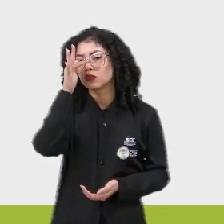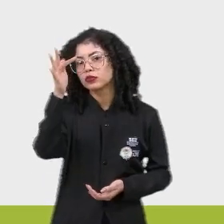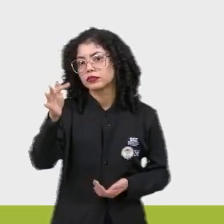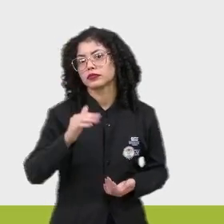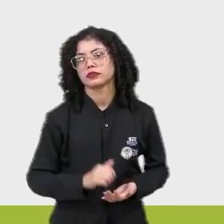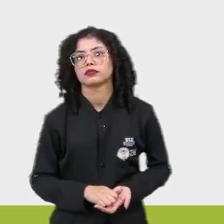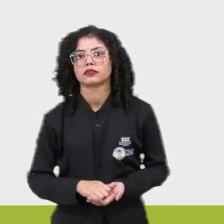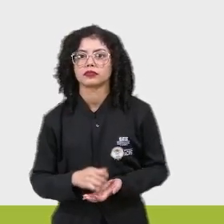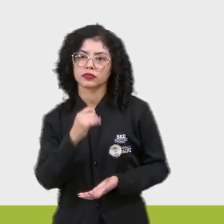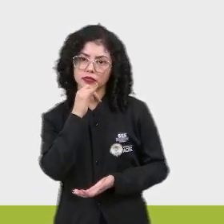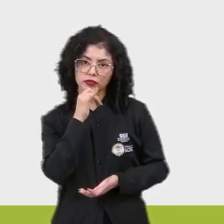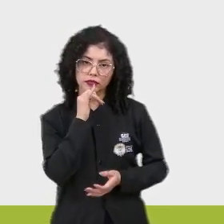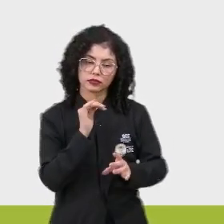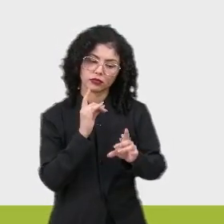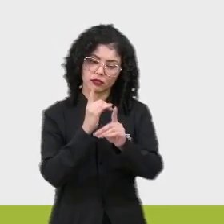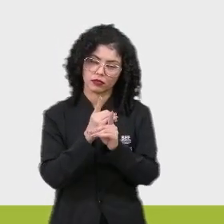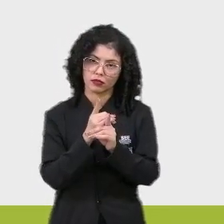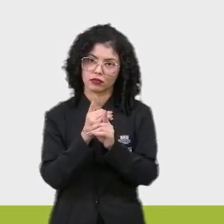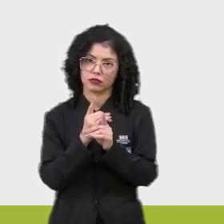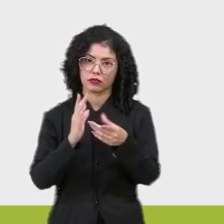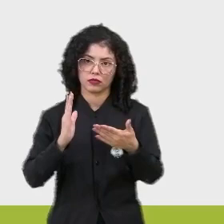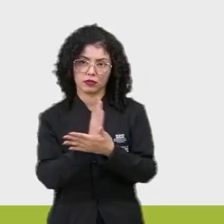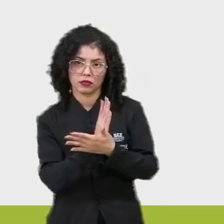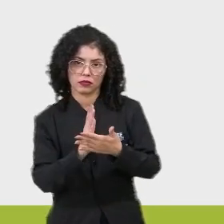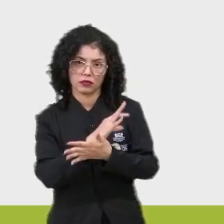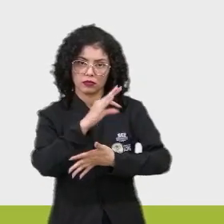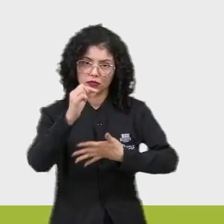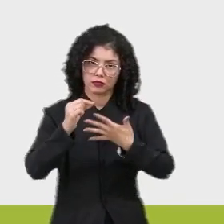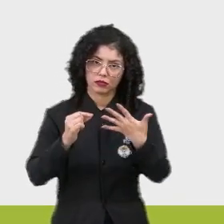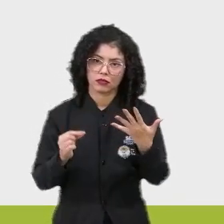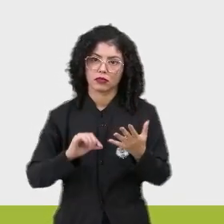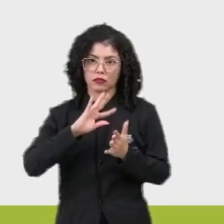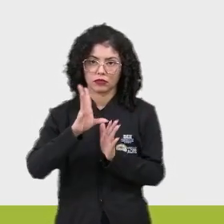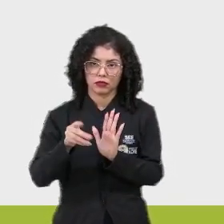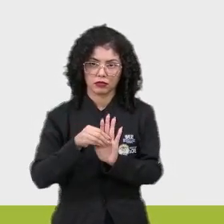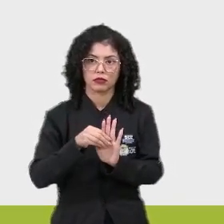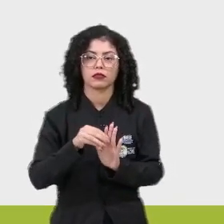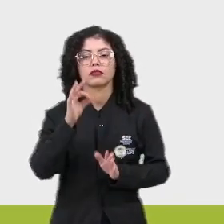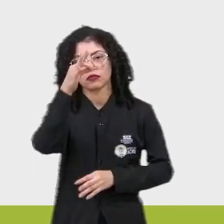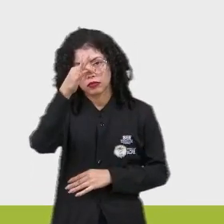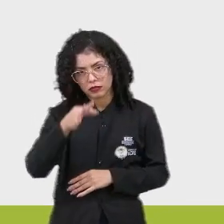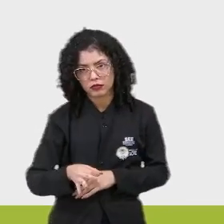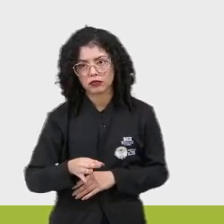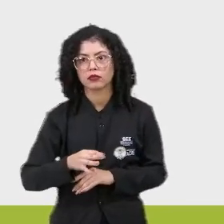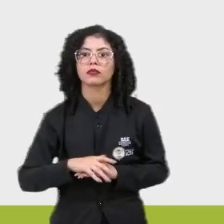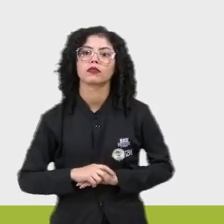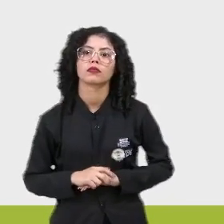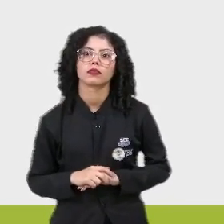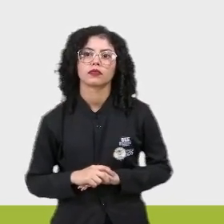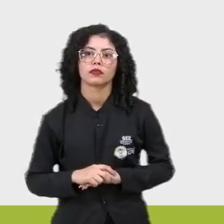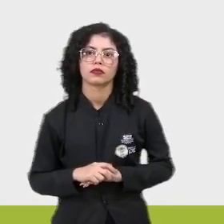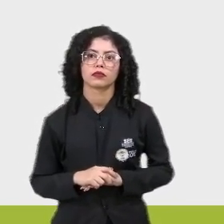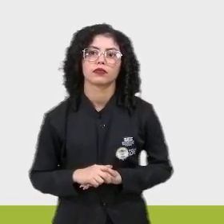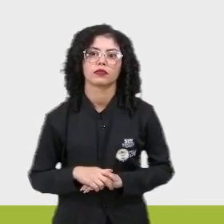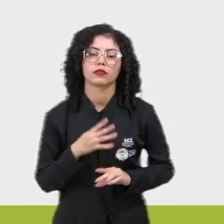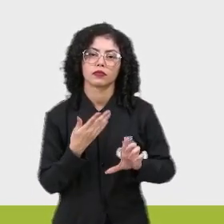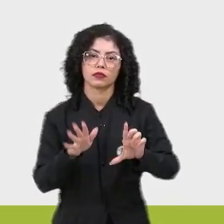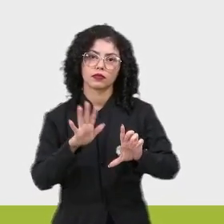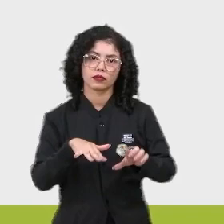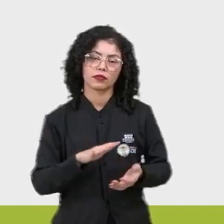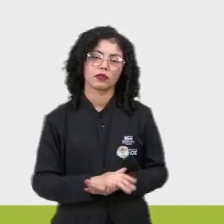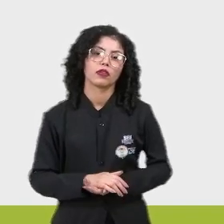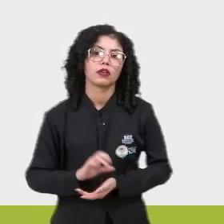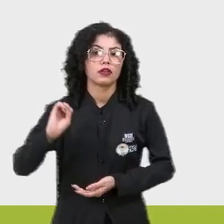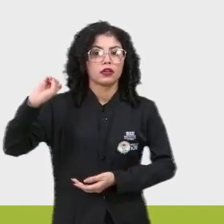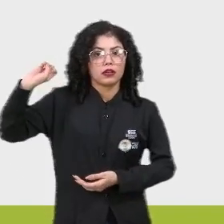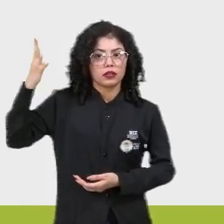futuramente seriam ainda descobertos alguns elementos que preencheriam corretamente a sua tabela. E foi